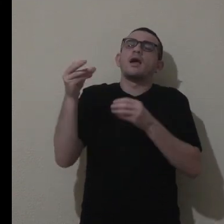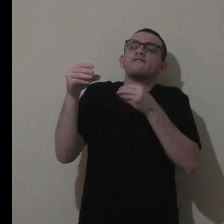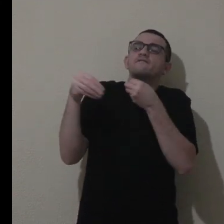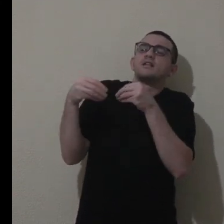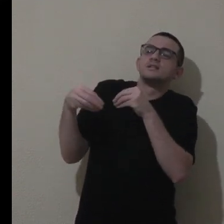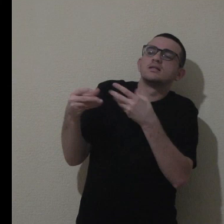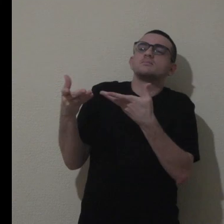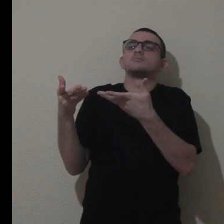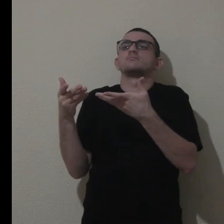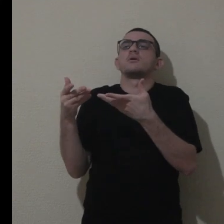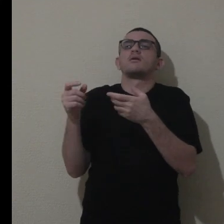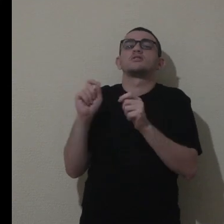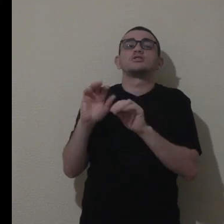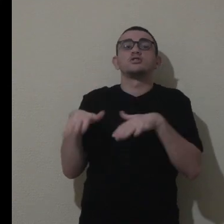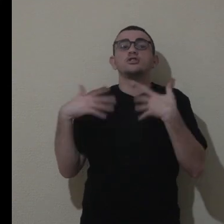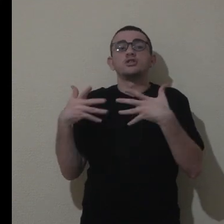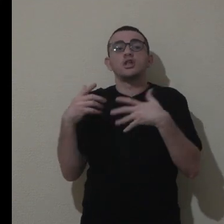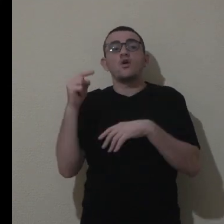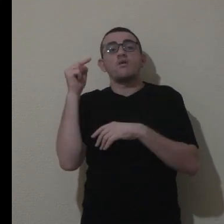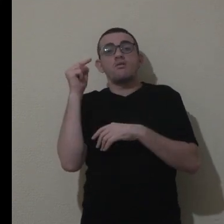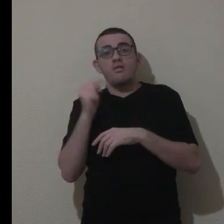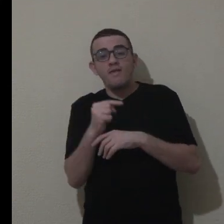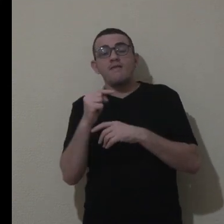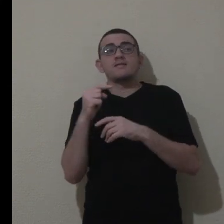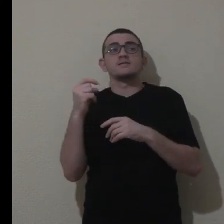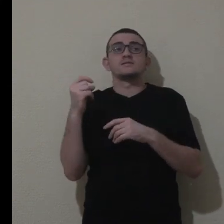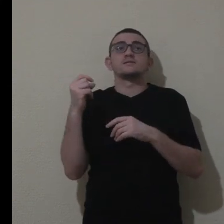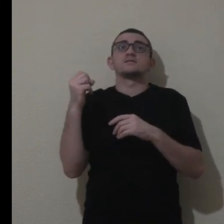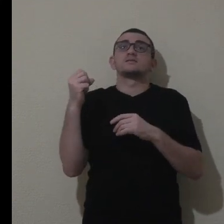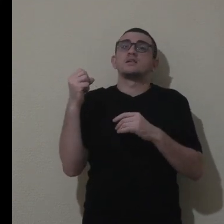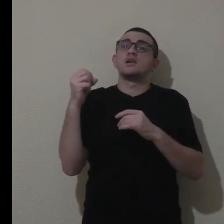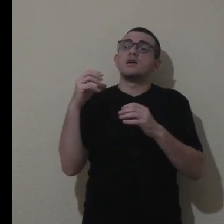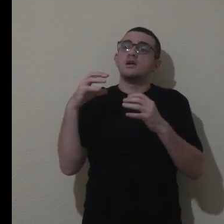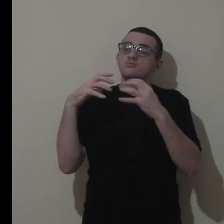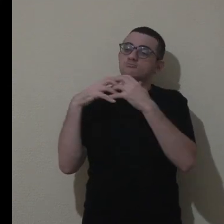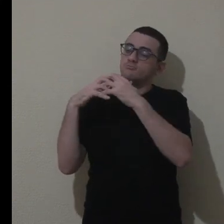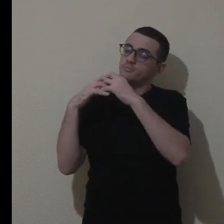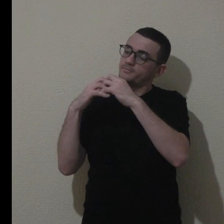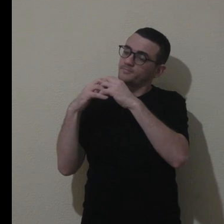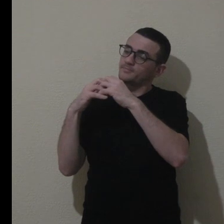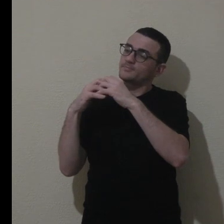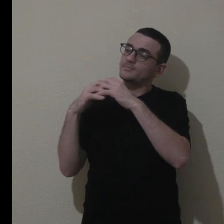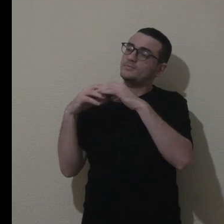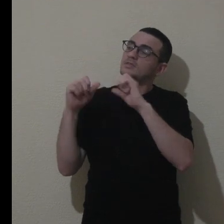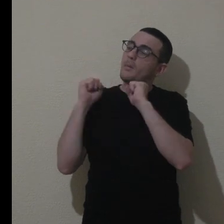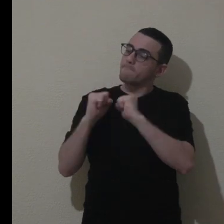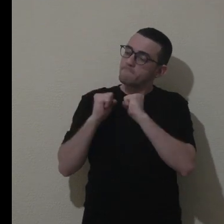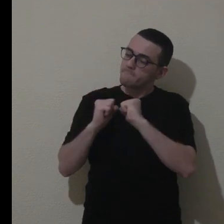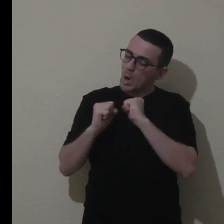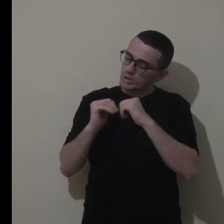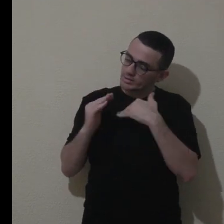ter a flexibilidade. Então, esse componente cerebral, ela pode